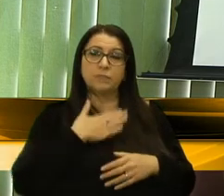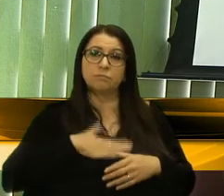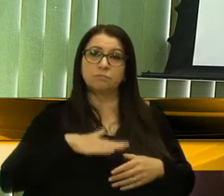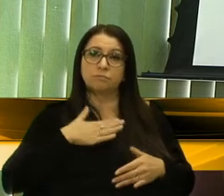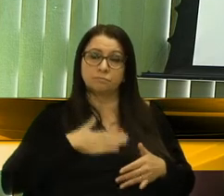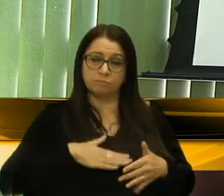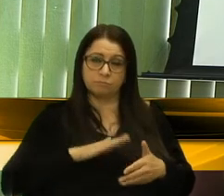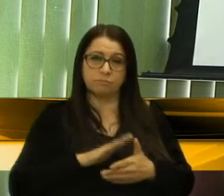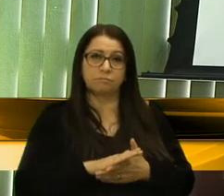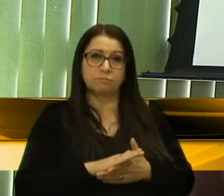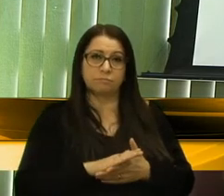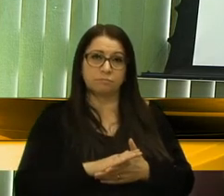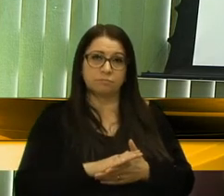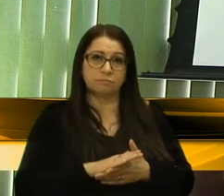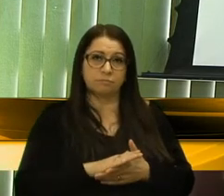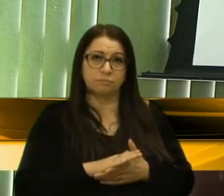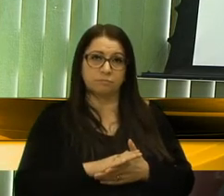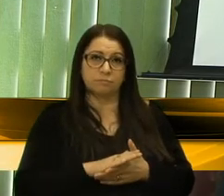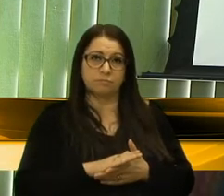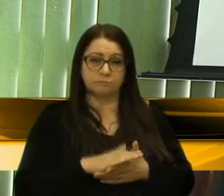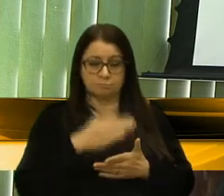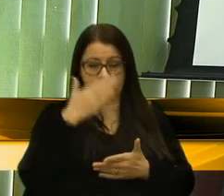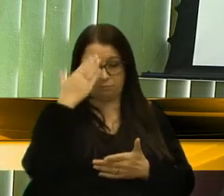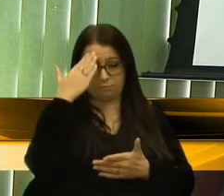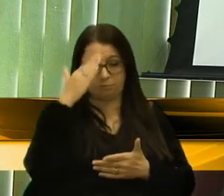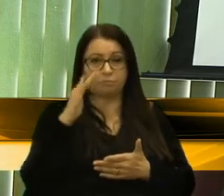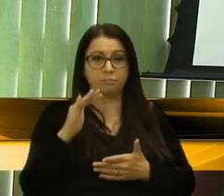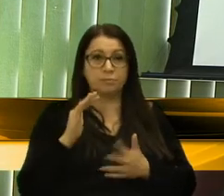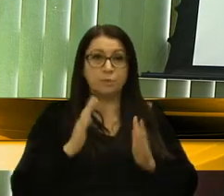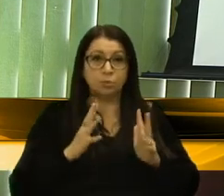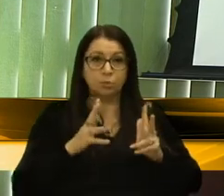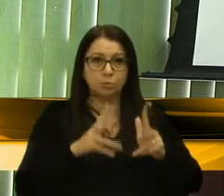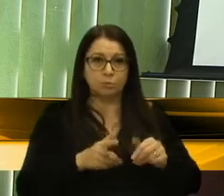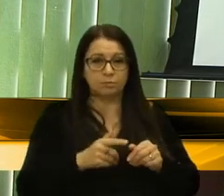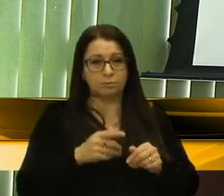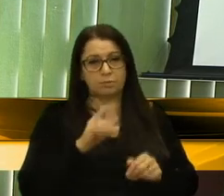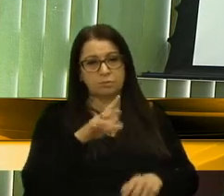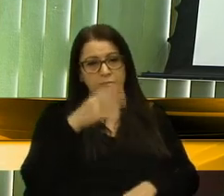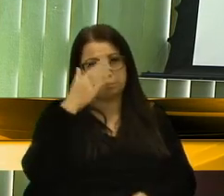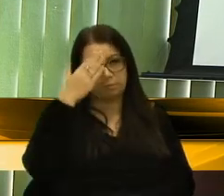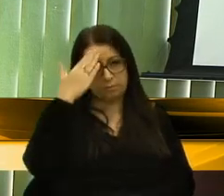Feito. Obrigado a todos. Era isso por hoje.